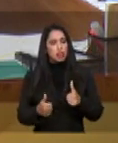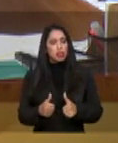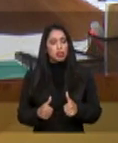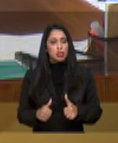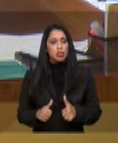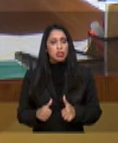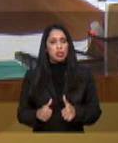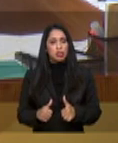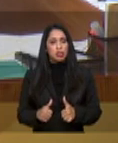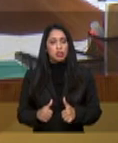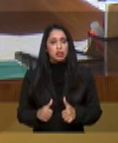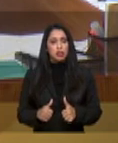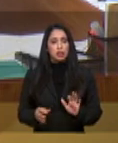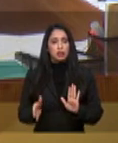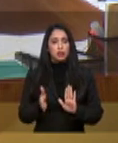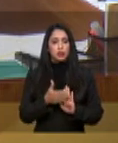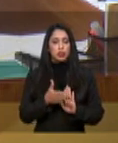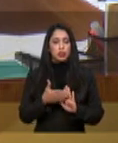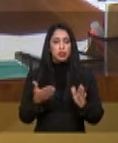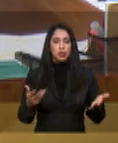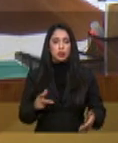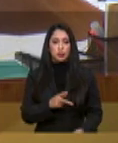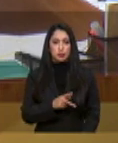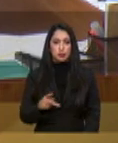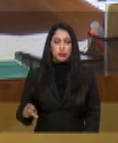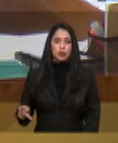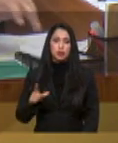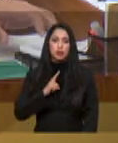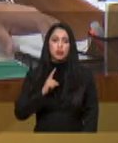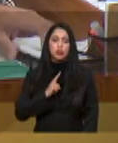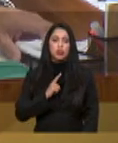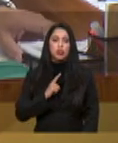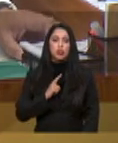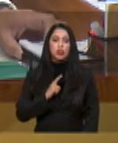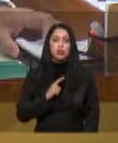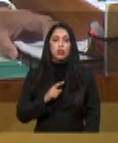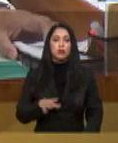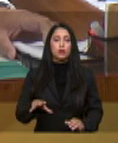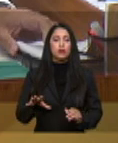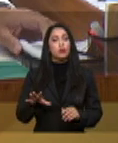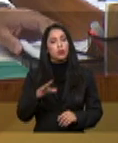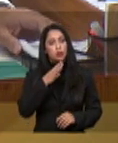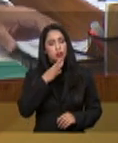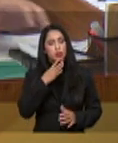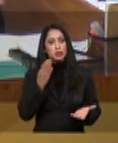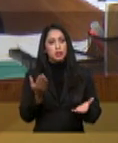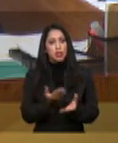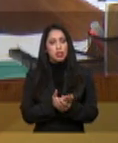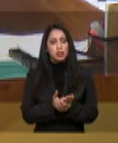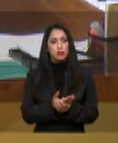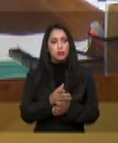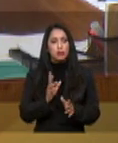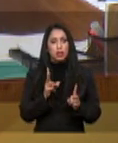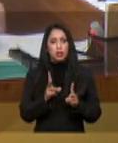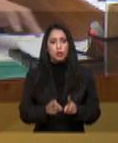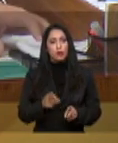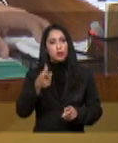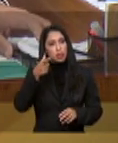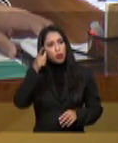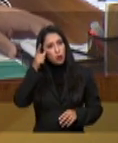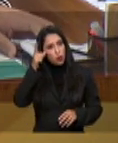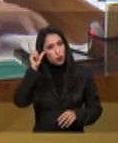controvérsia posta. Então, senhor presidente, quanto ao conhecimento da ação, na esteira do que foi decidido ontem por esse